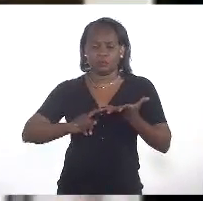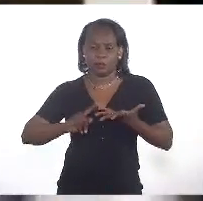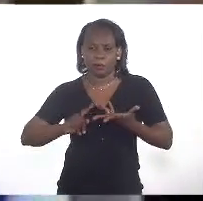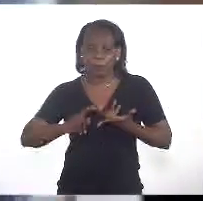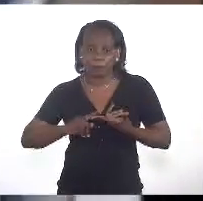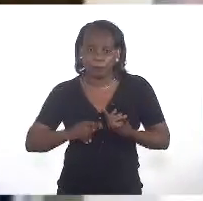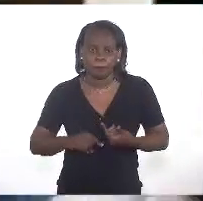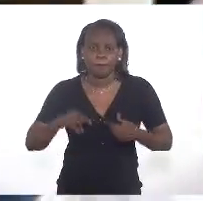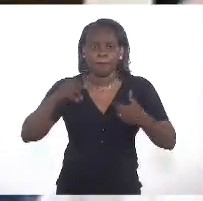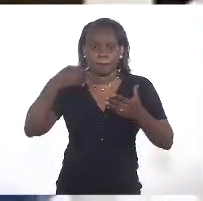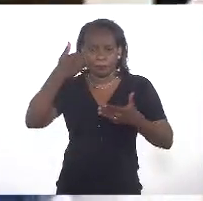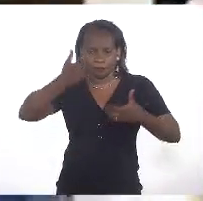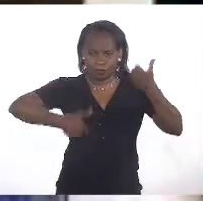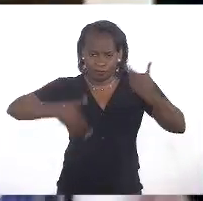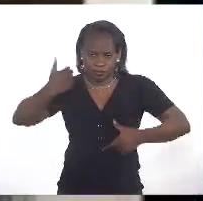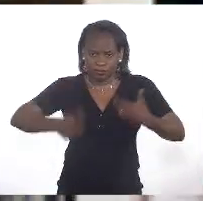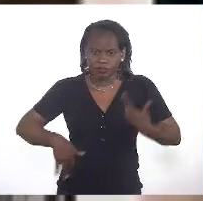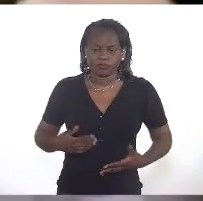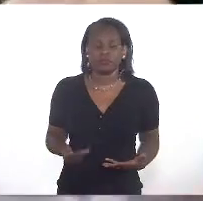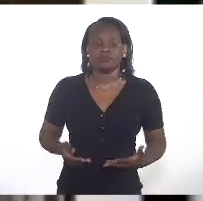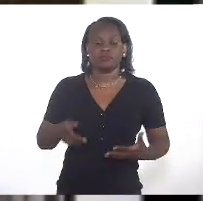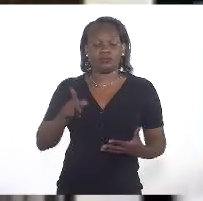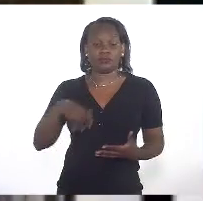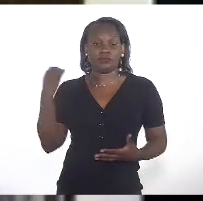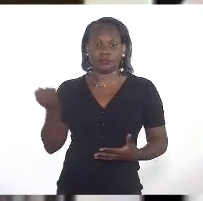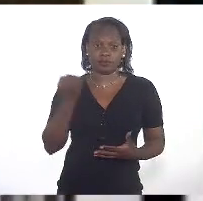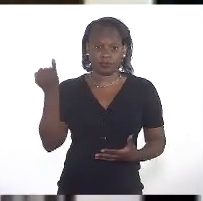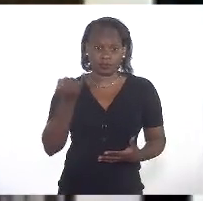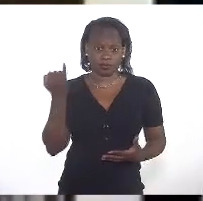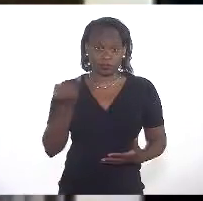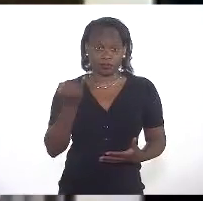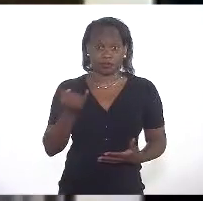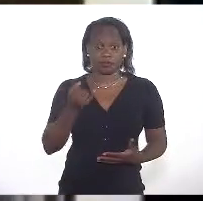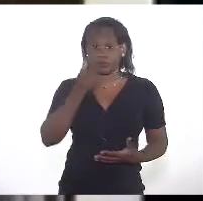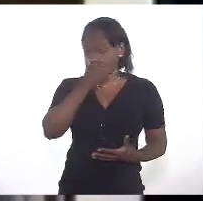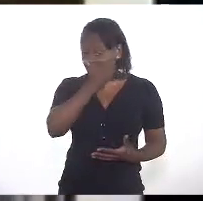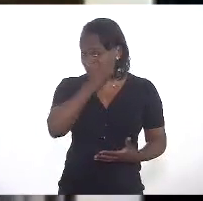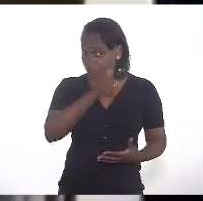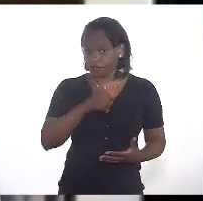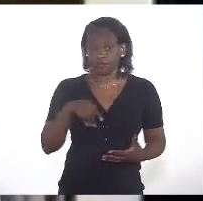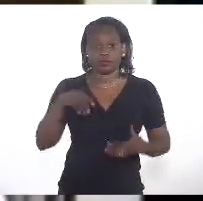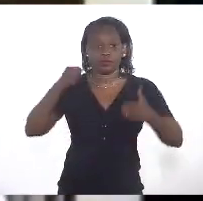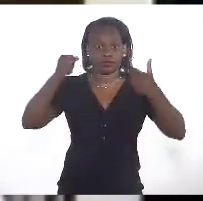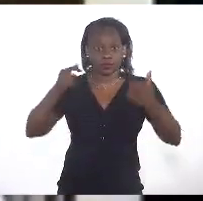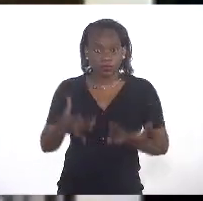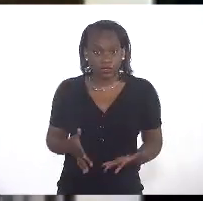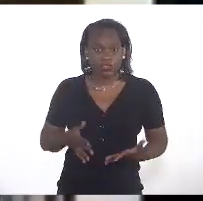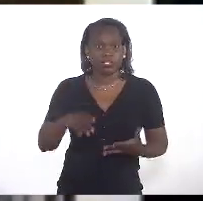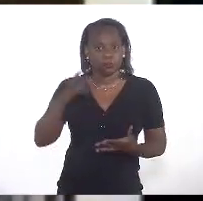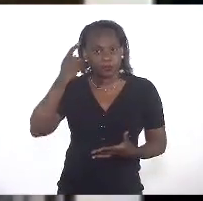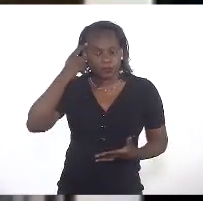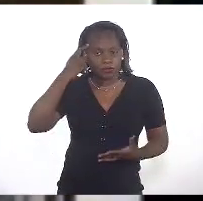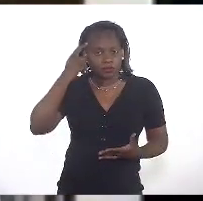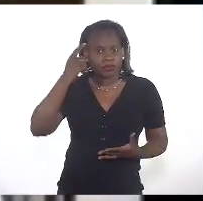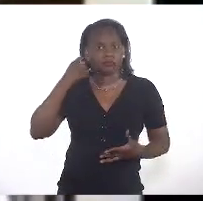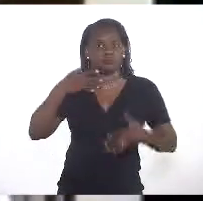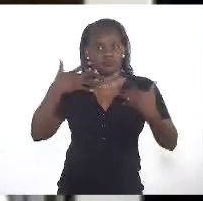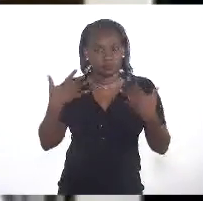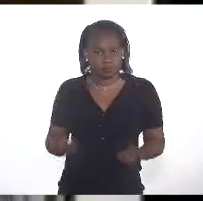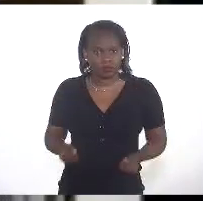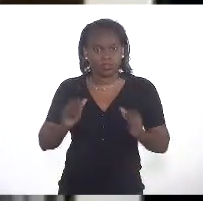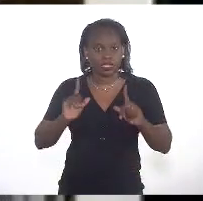pontos elencados são importantes serem concebidos